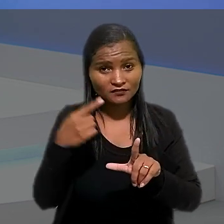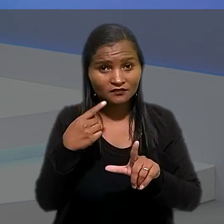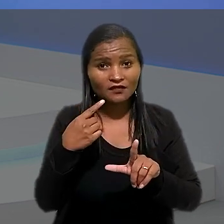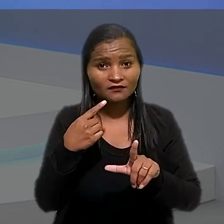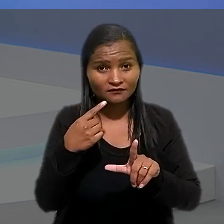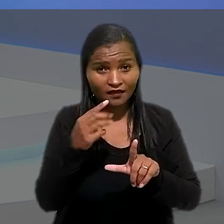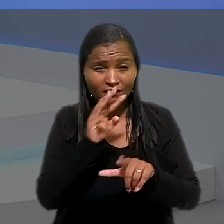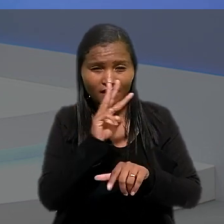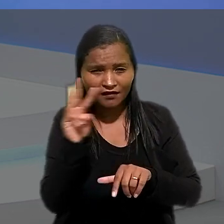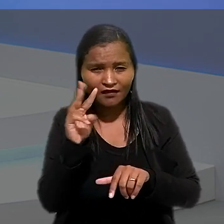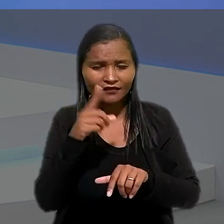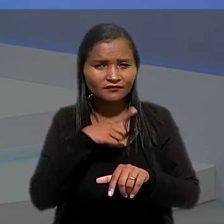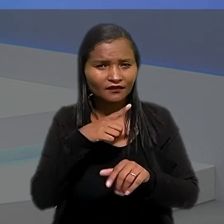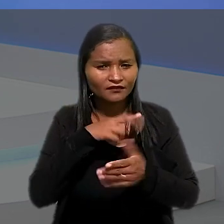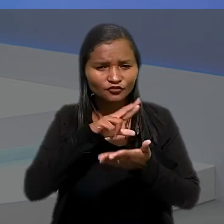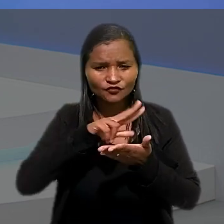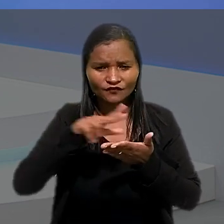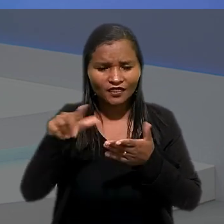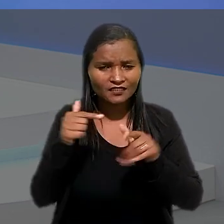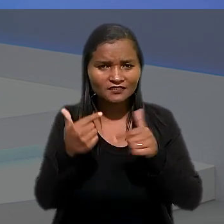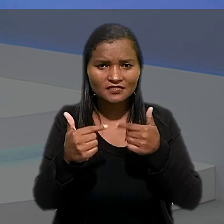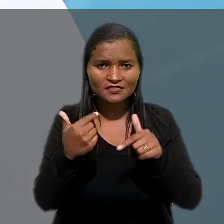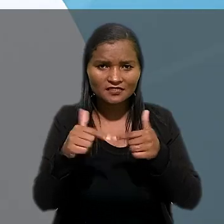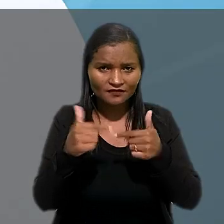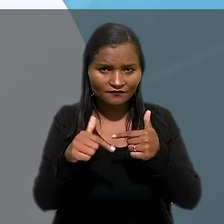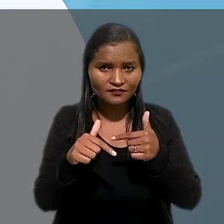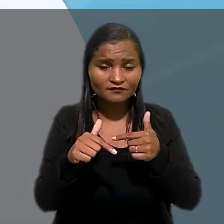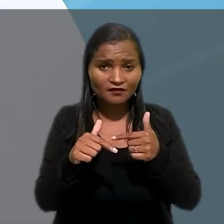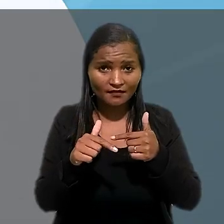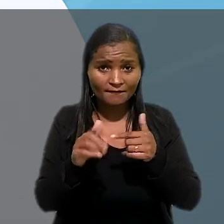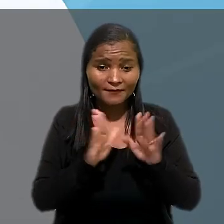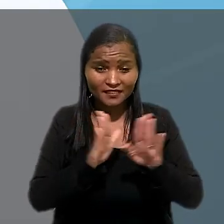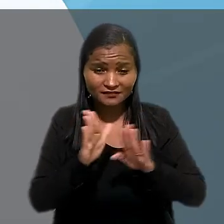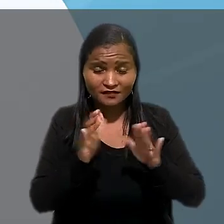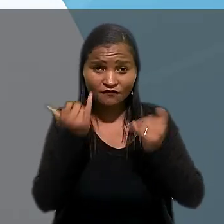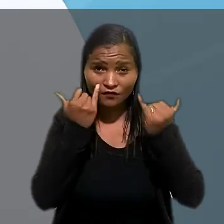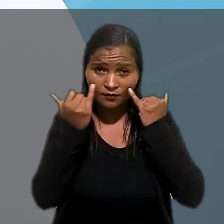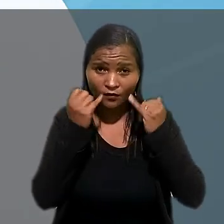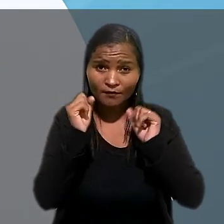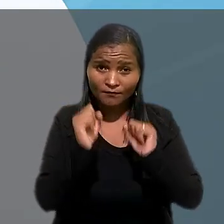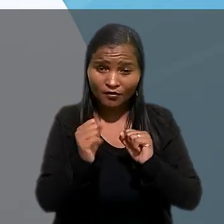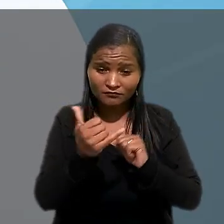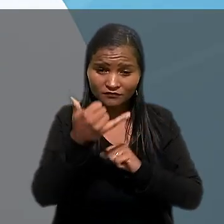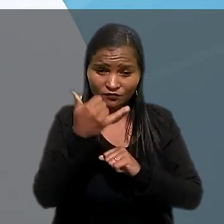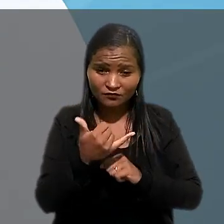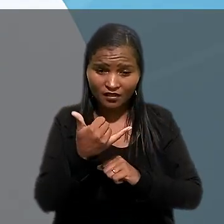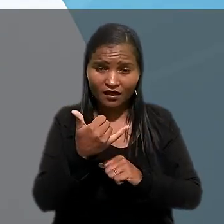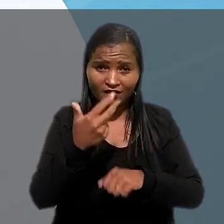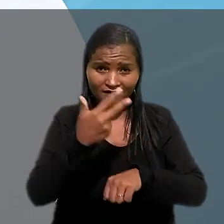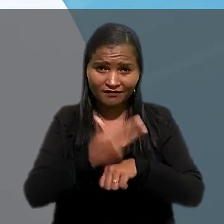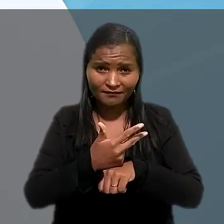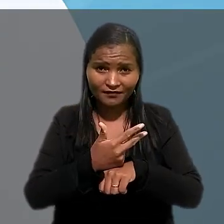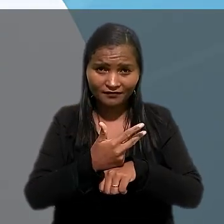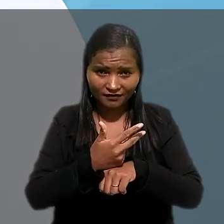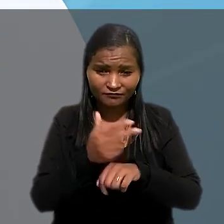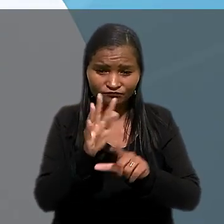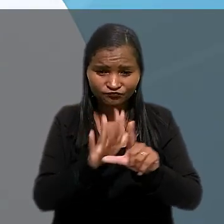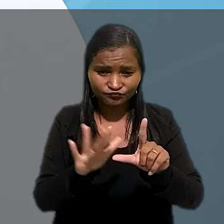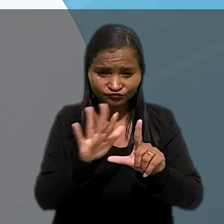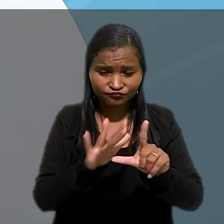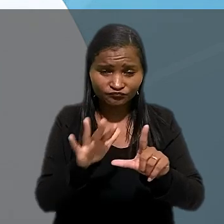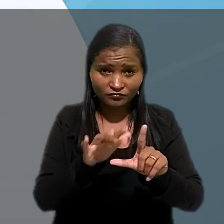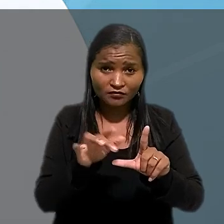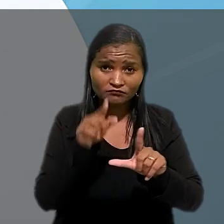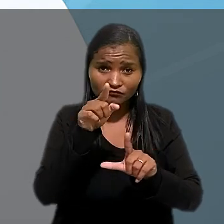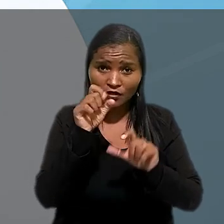essa página, Anderson, disponibiliza diversos serviços. Para acessar as informações, basta apontar a câmera do celular para o QR Code. Na